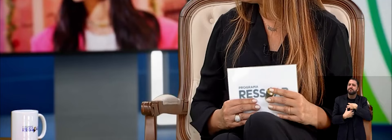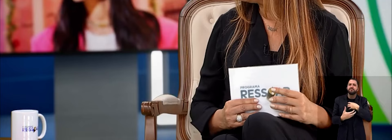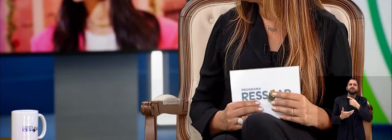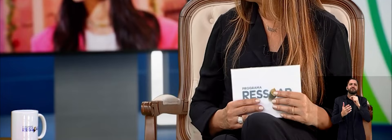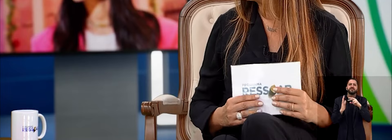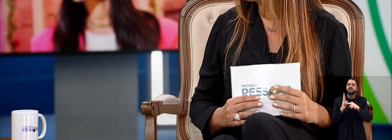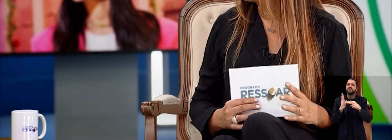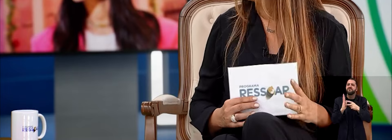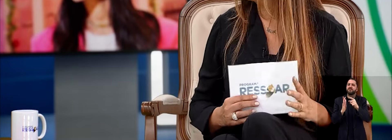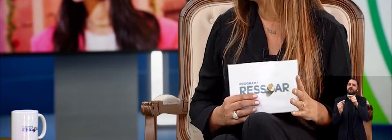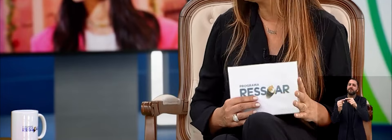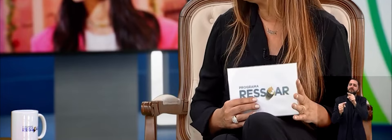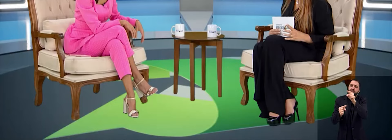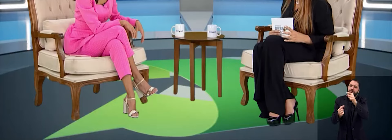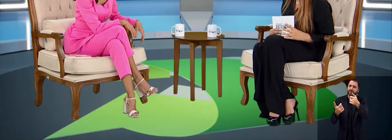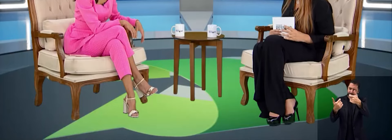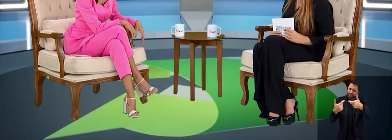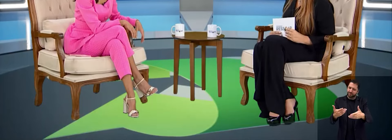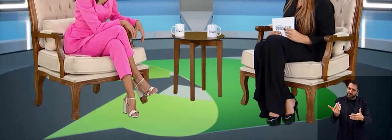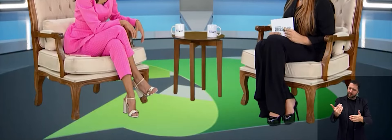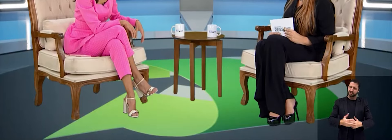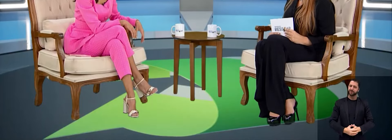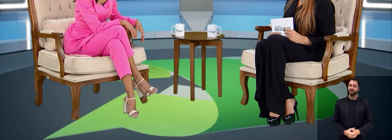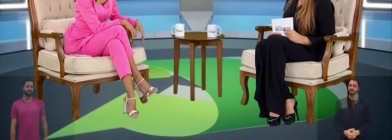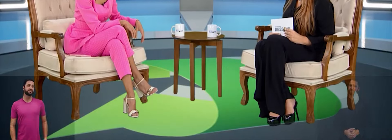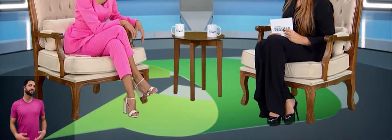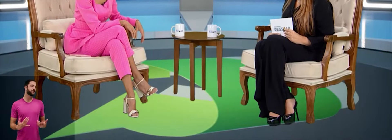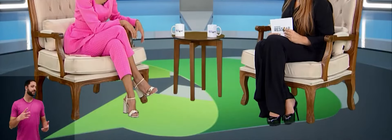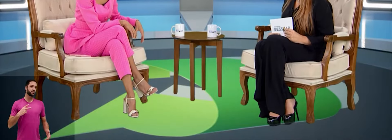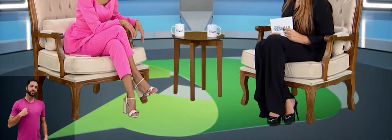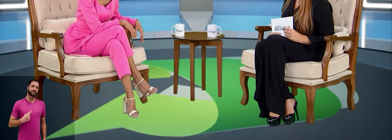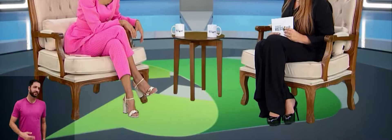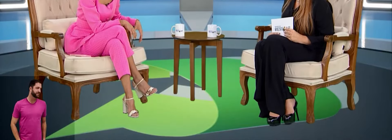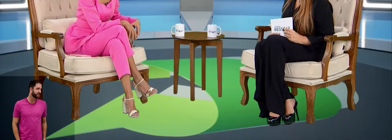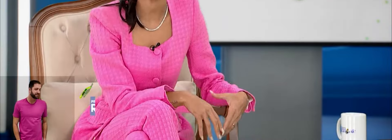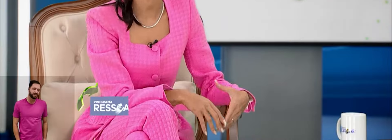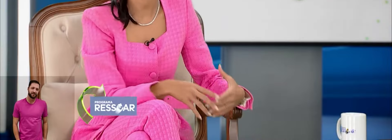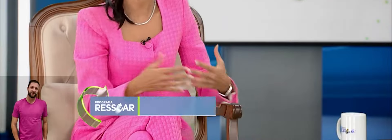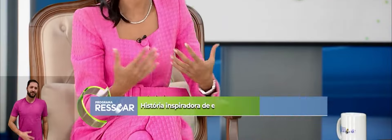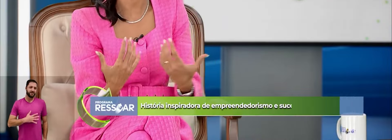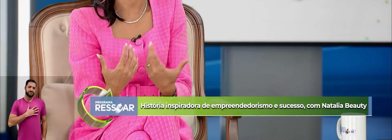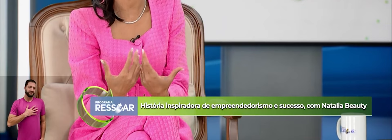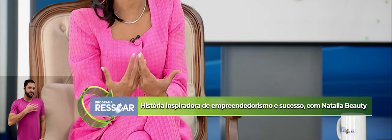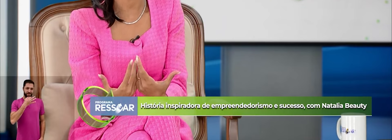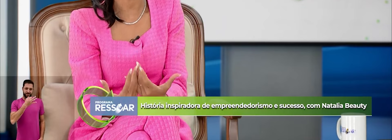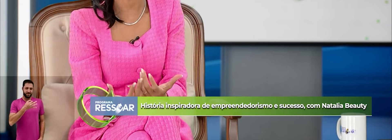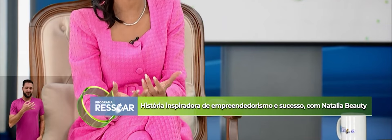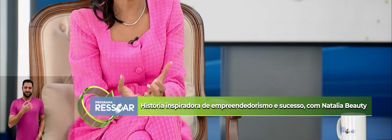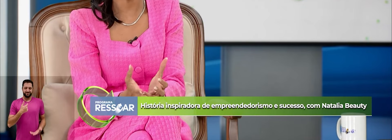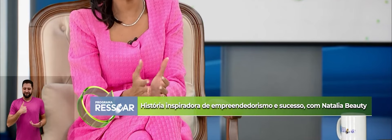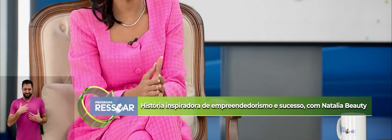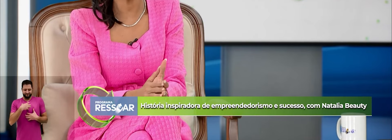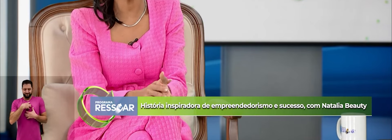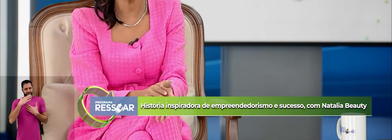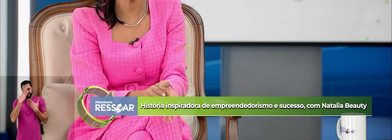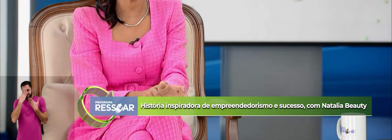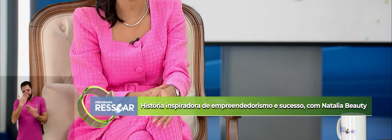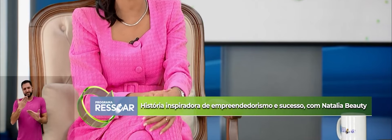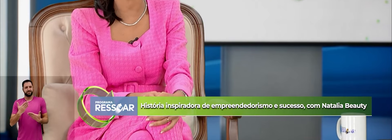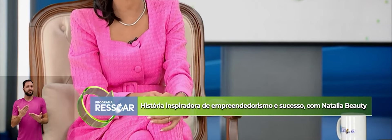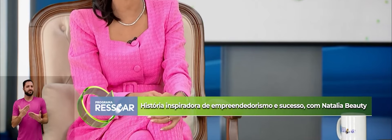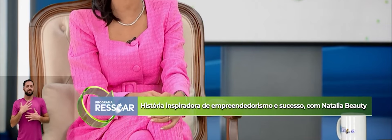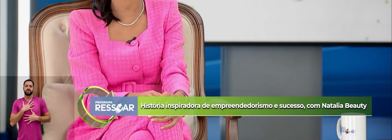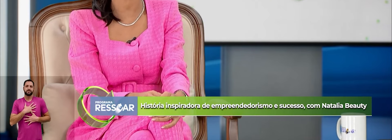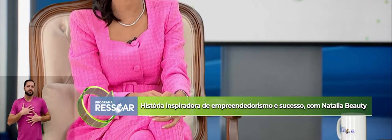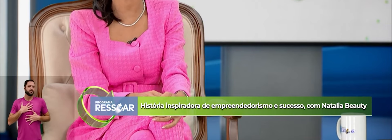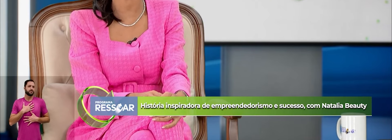que você tem hoje, como, o que, que isso tudo significa para você? Nossa, é, para mim é uma gratidão muito